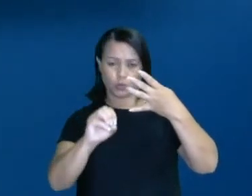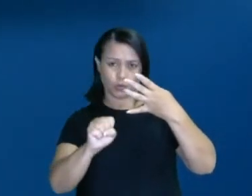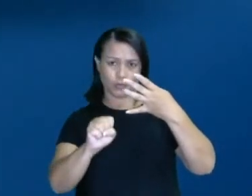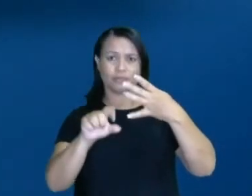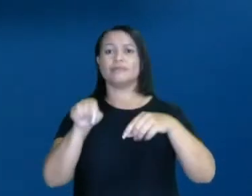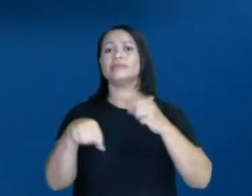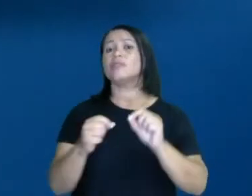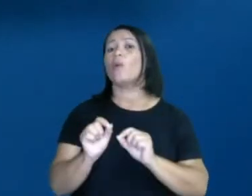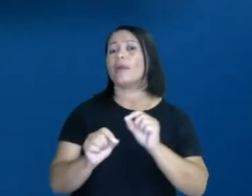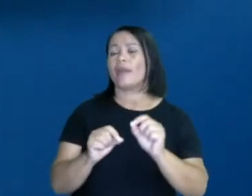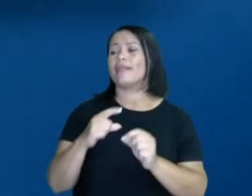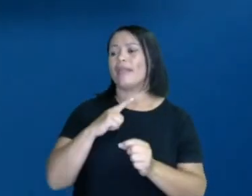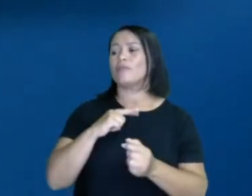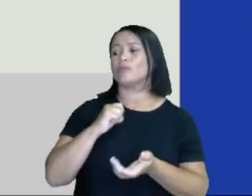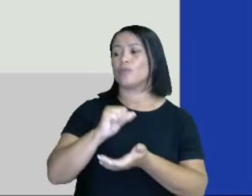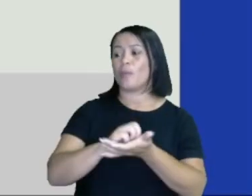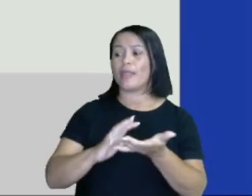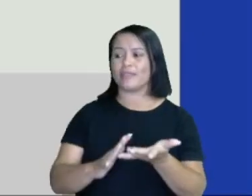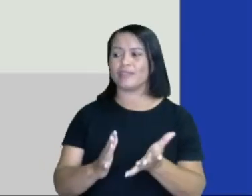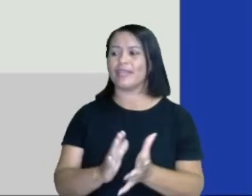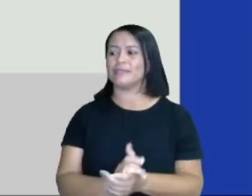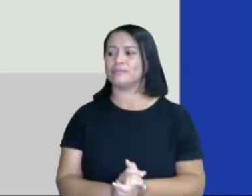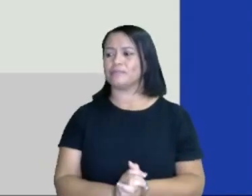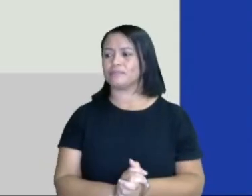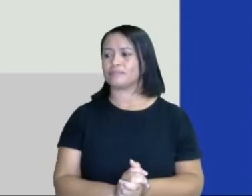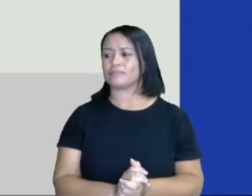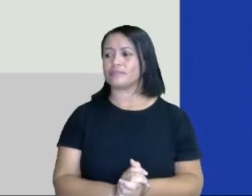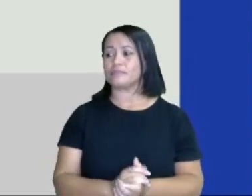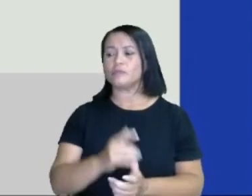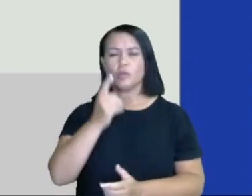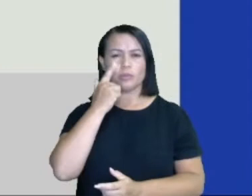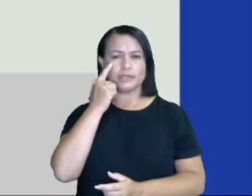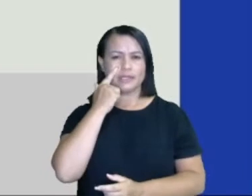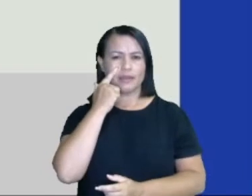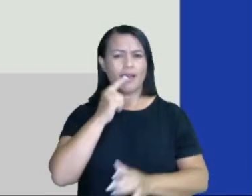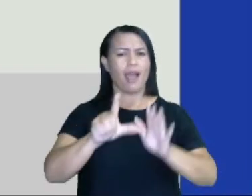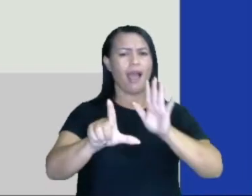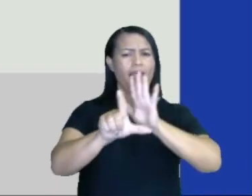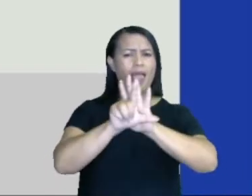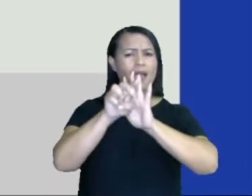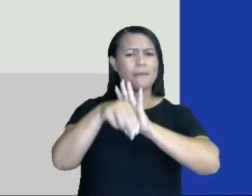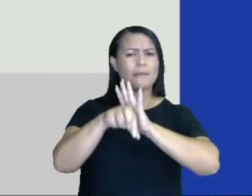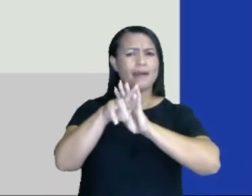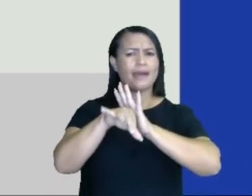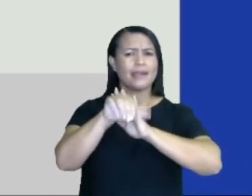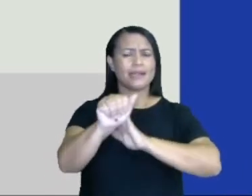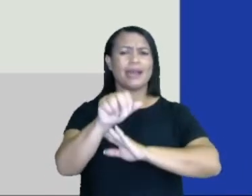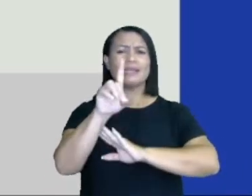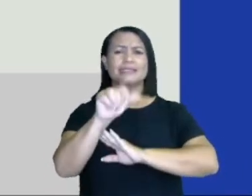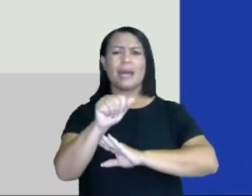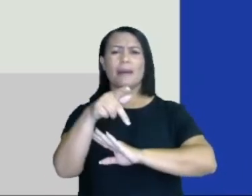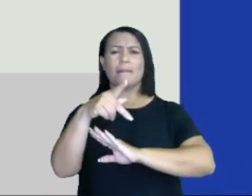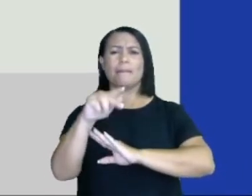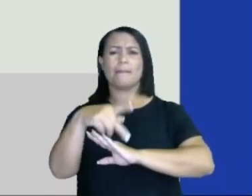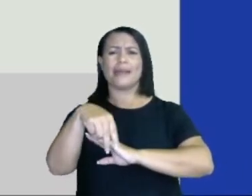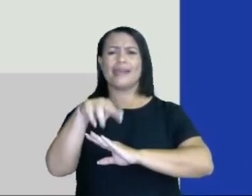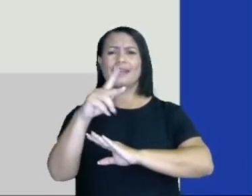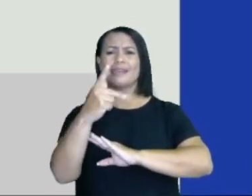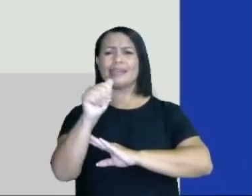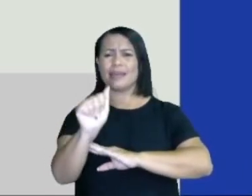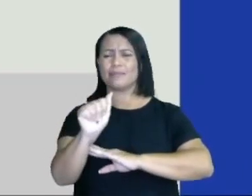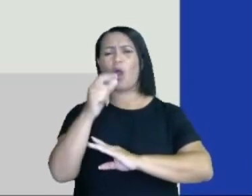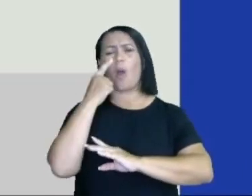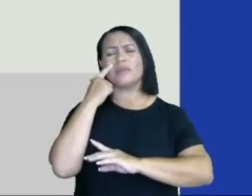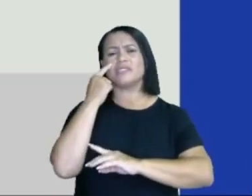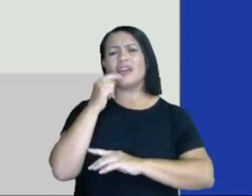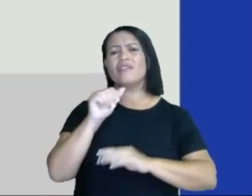E aqui uma atividade. Lei Maria da Penha. Disposições preliminares.